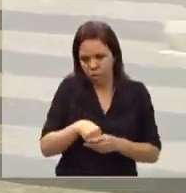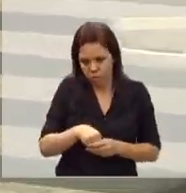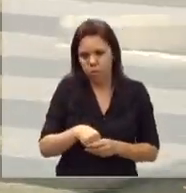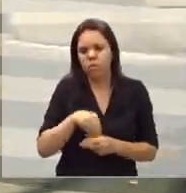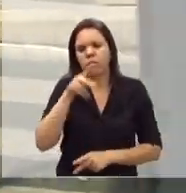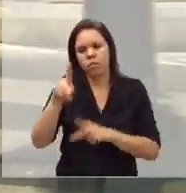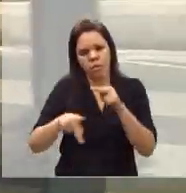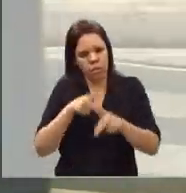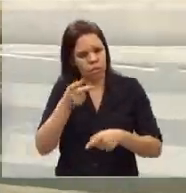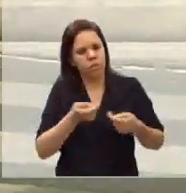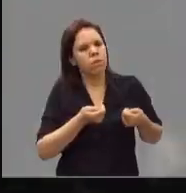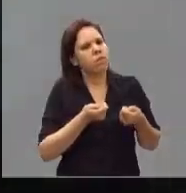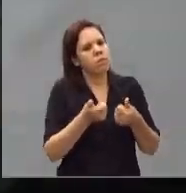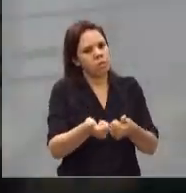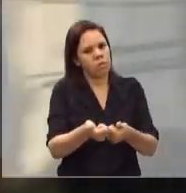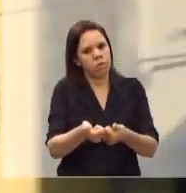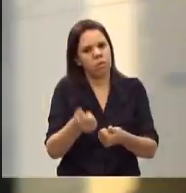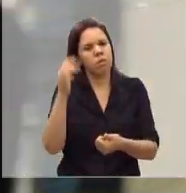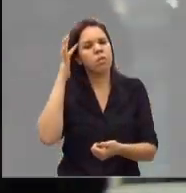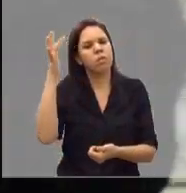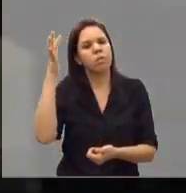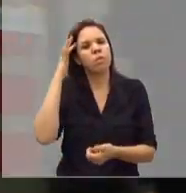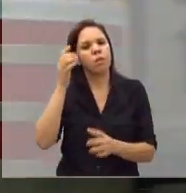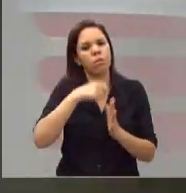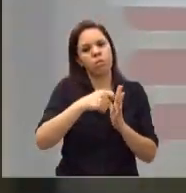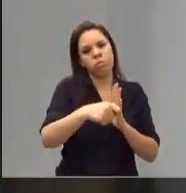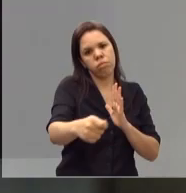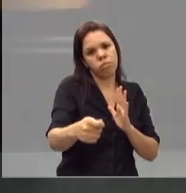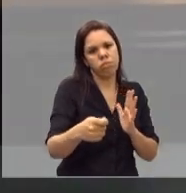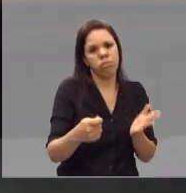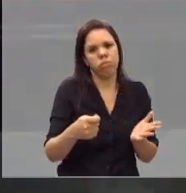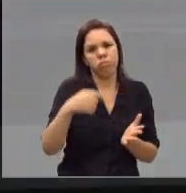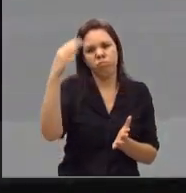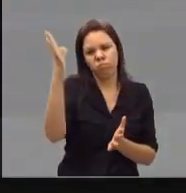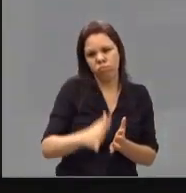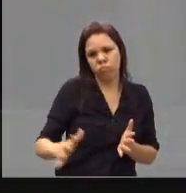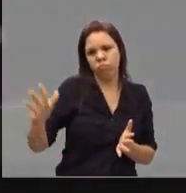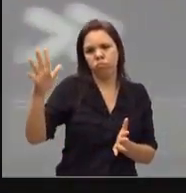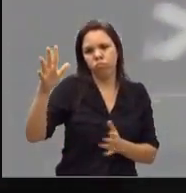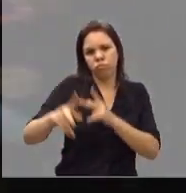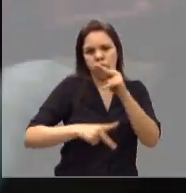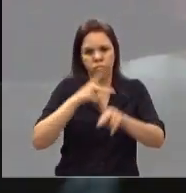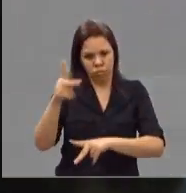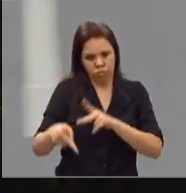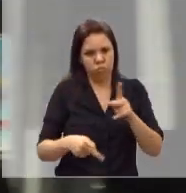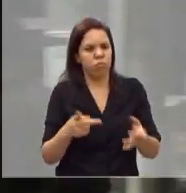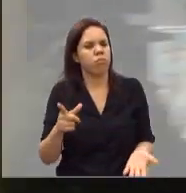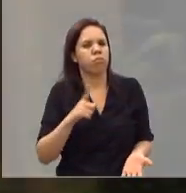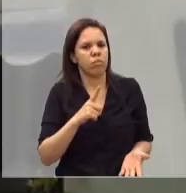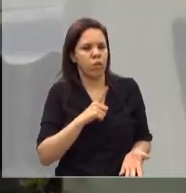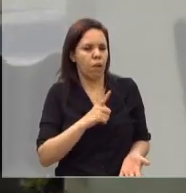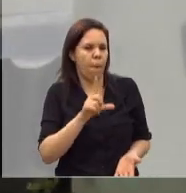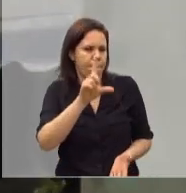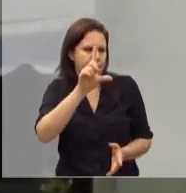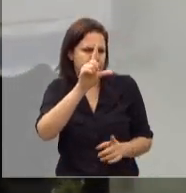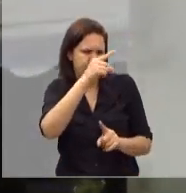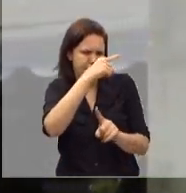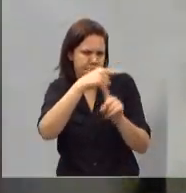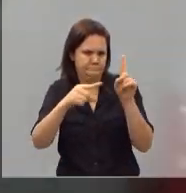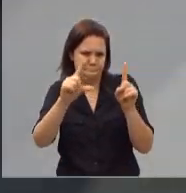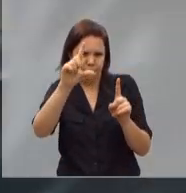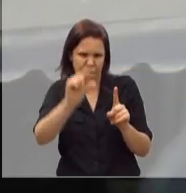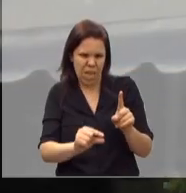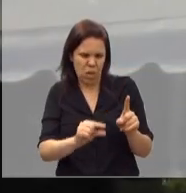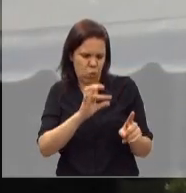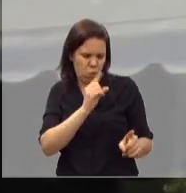essas pessoas nos benefícios. Imagina, a renda mensal vitalícia a nível nacional são pessoas que têm menos de um salário mínimo.